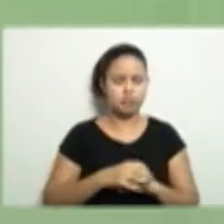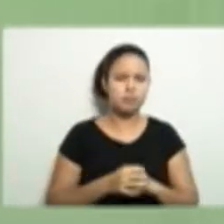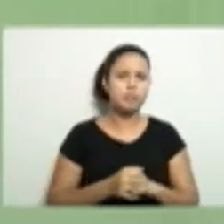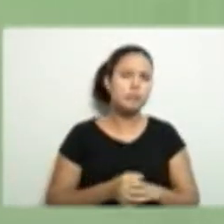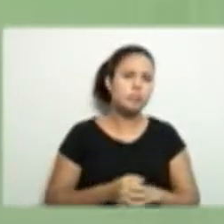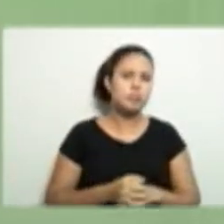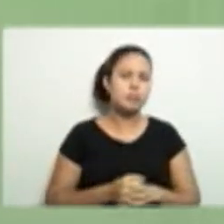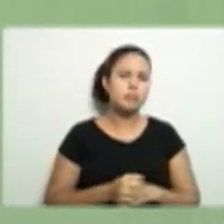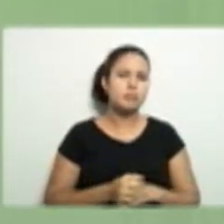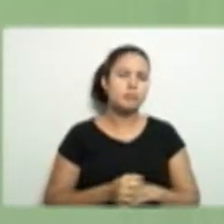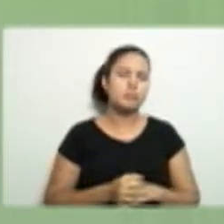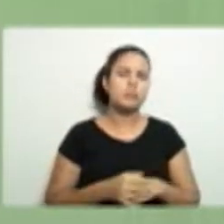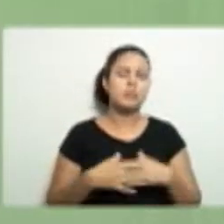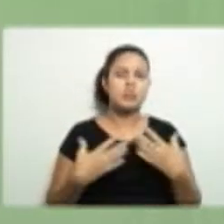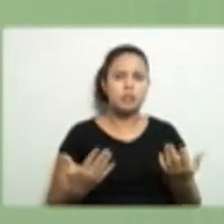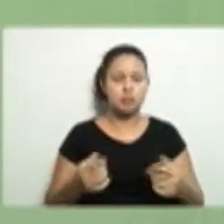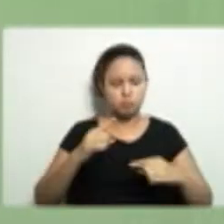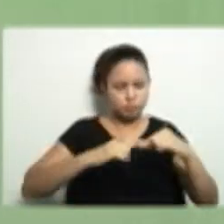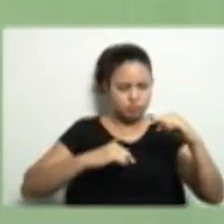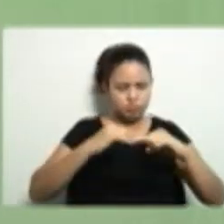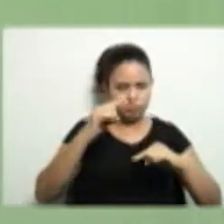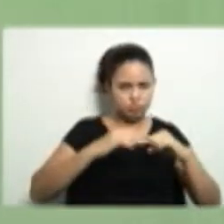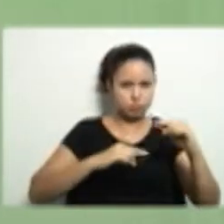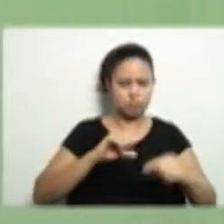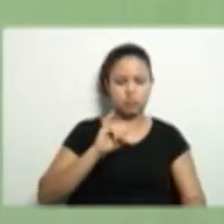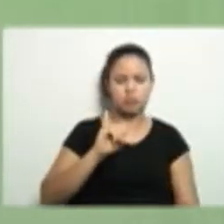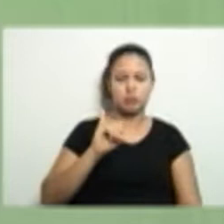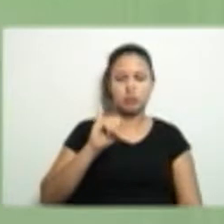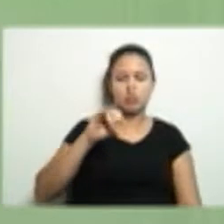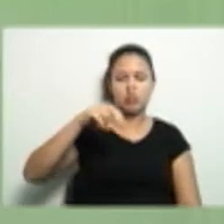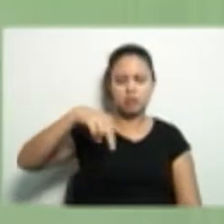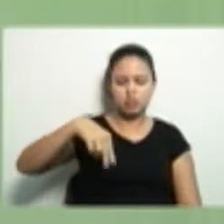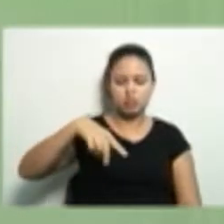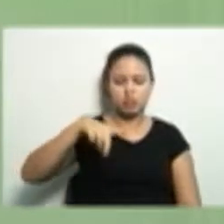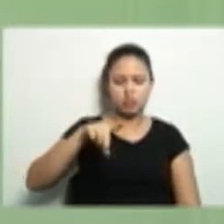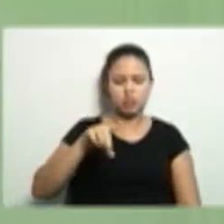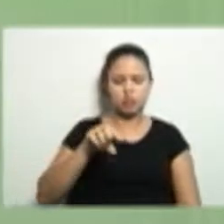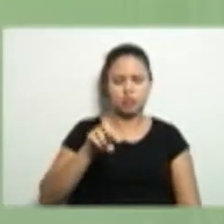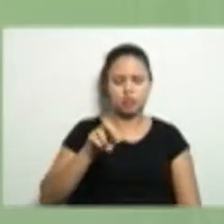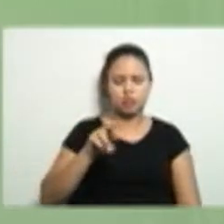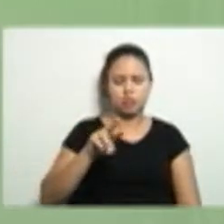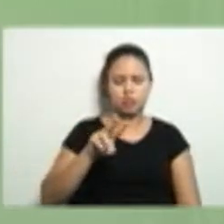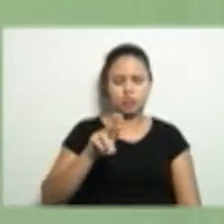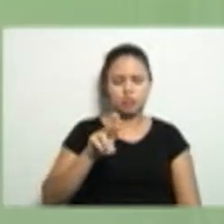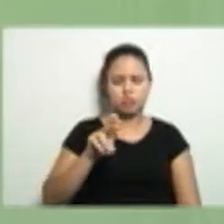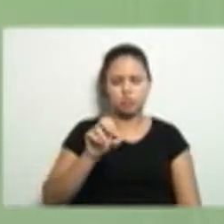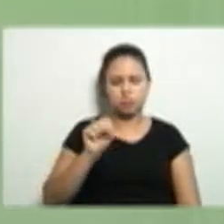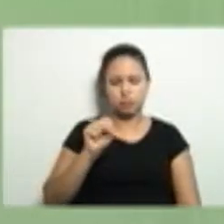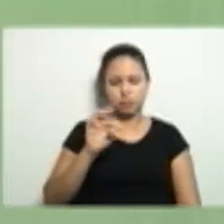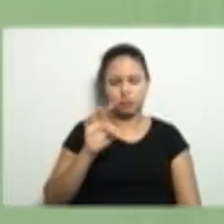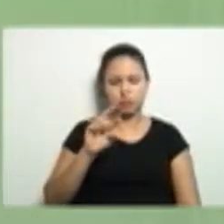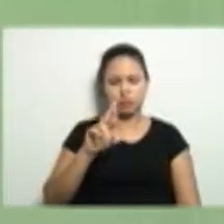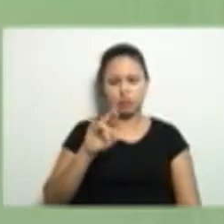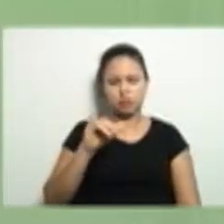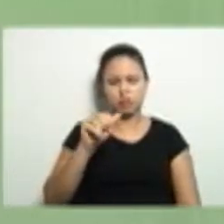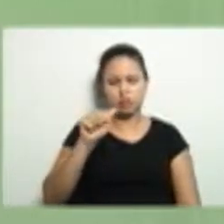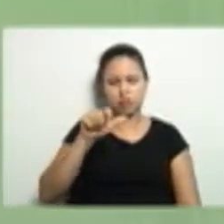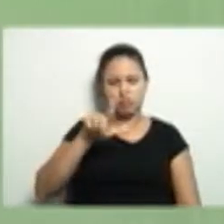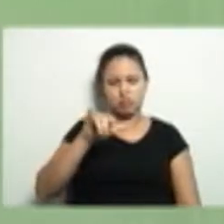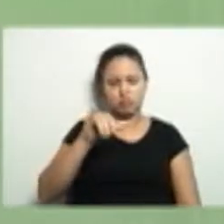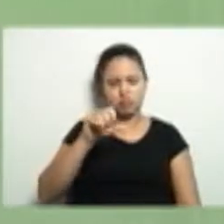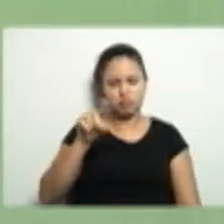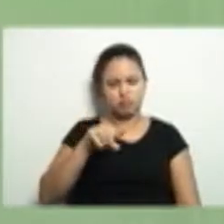permitida. Produtos industrializados tipo eletrônicos domésticos, batedeira, liquidificador,